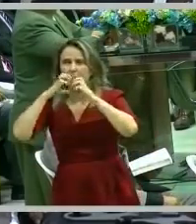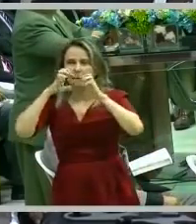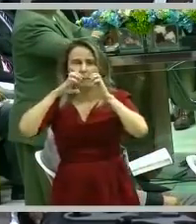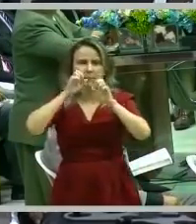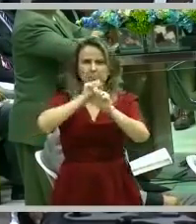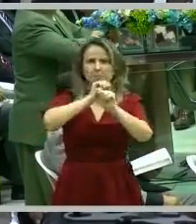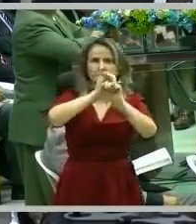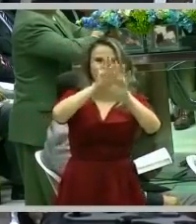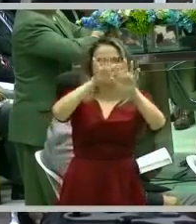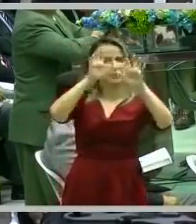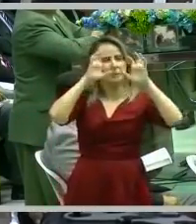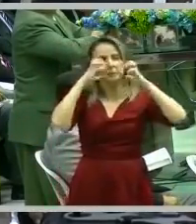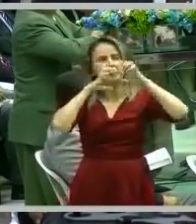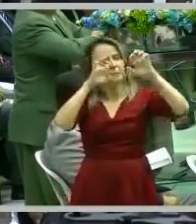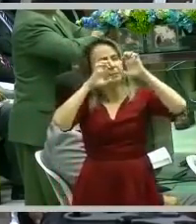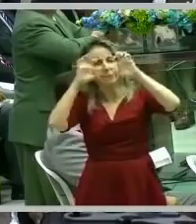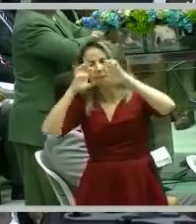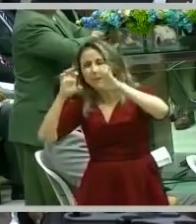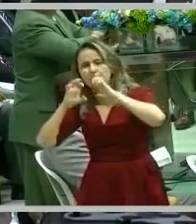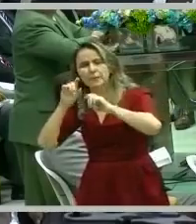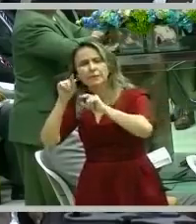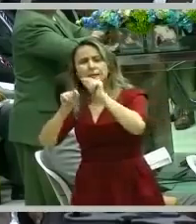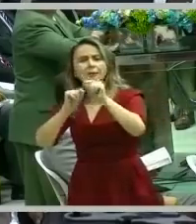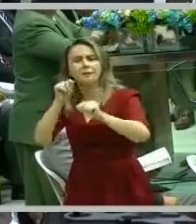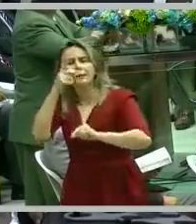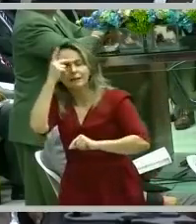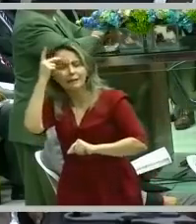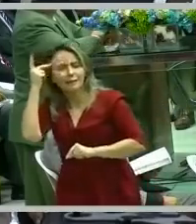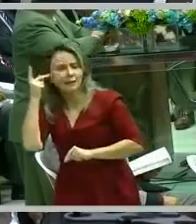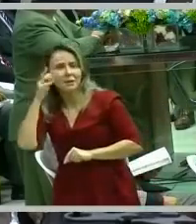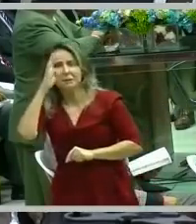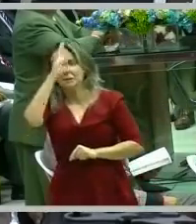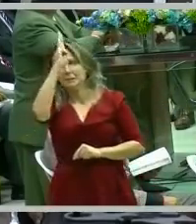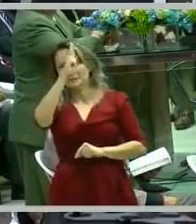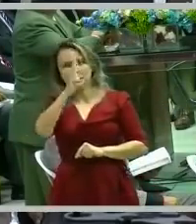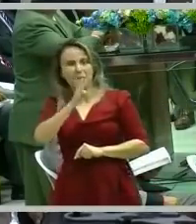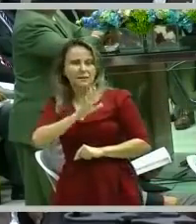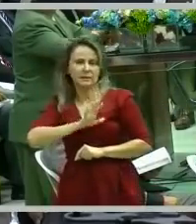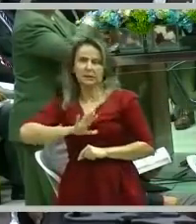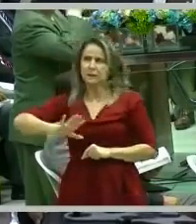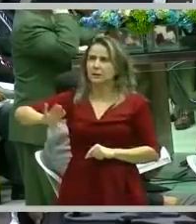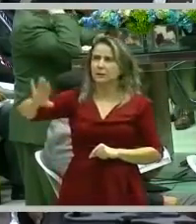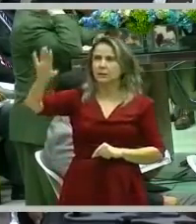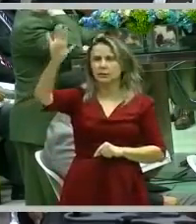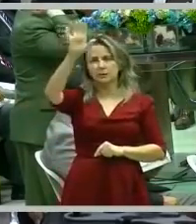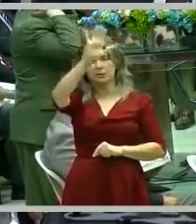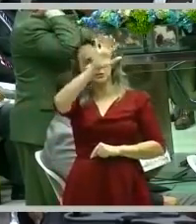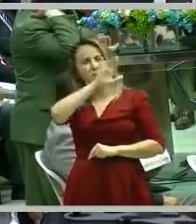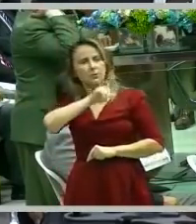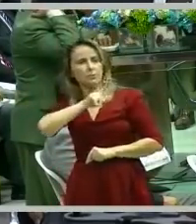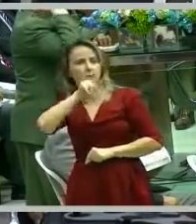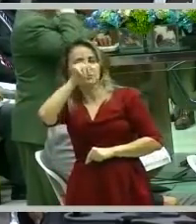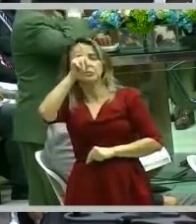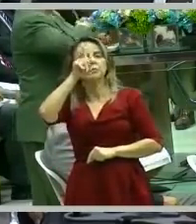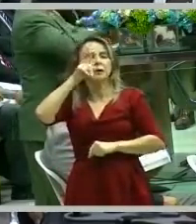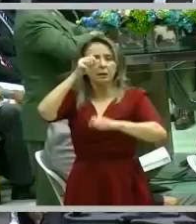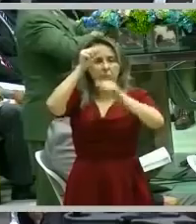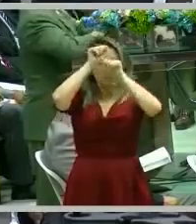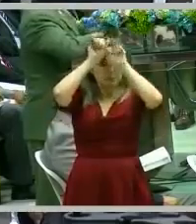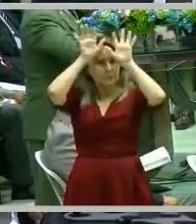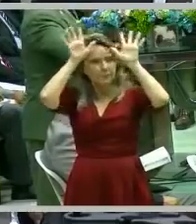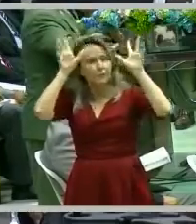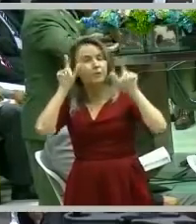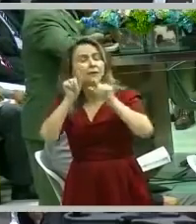o Pantanal? Quem foi que invadiu o cerrado? Quem foi que invadiu a floresta amazônica? Quem foi?